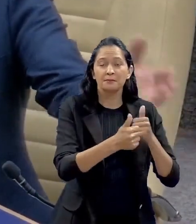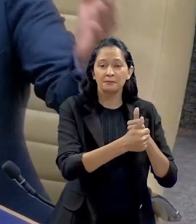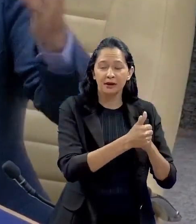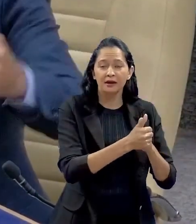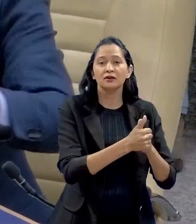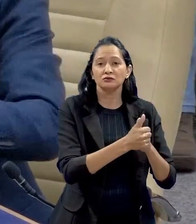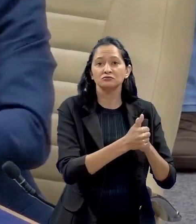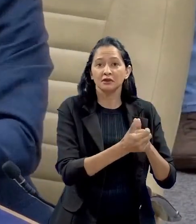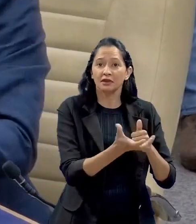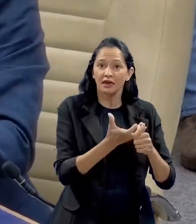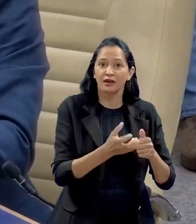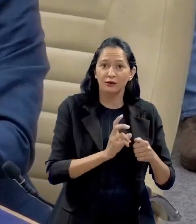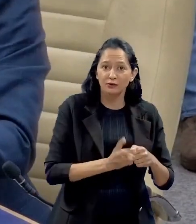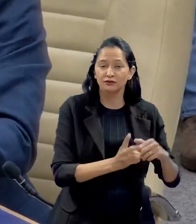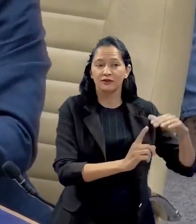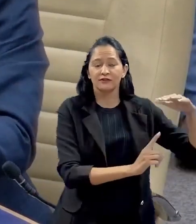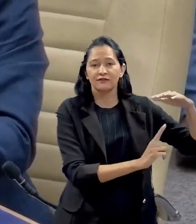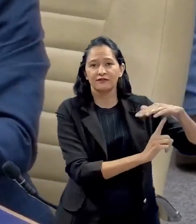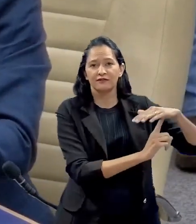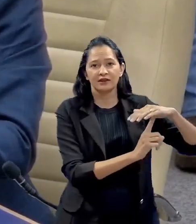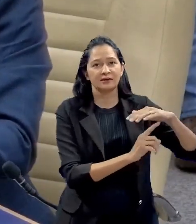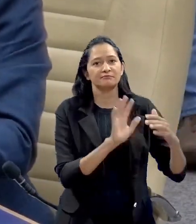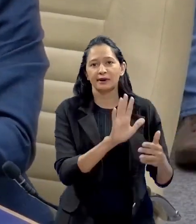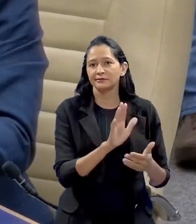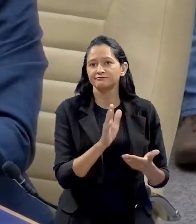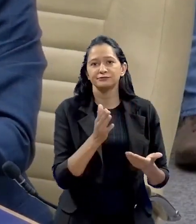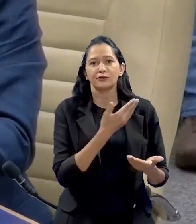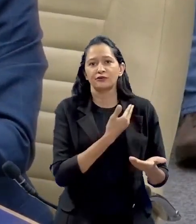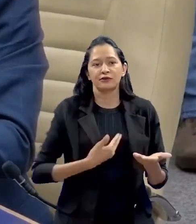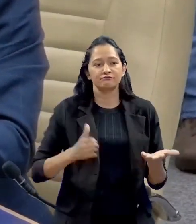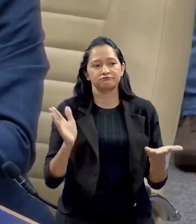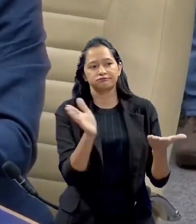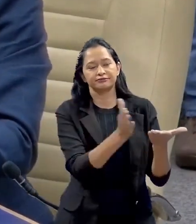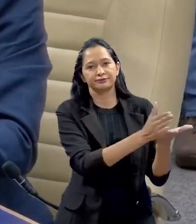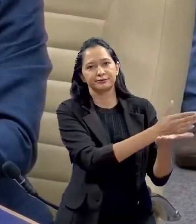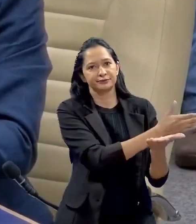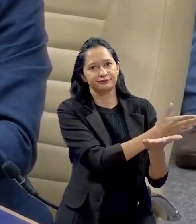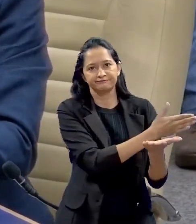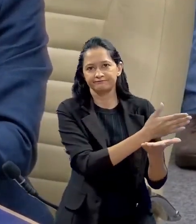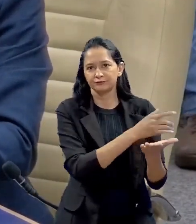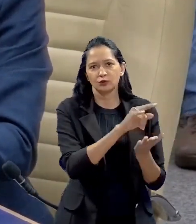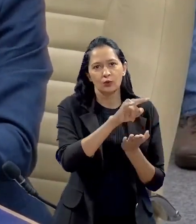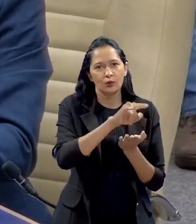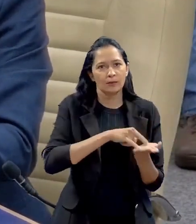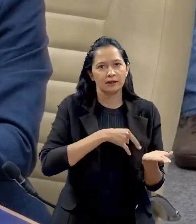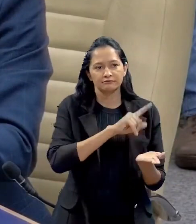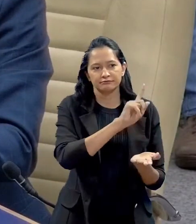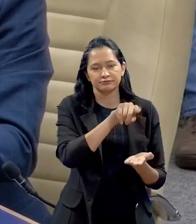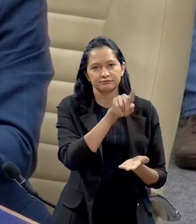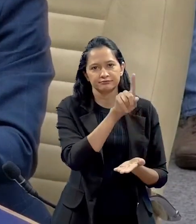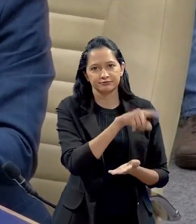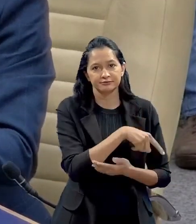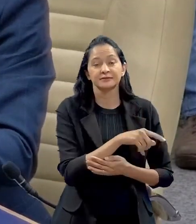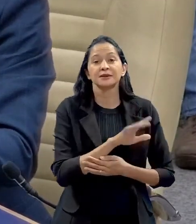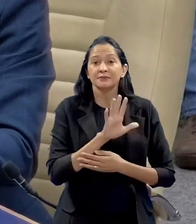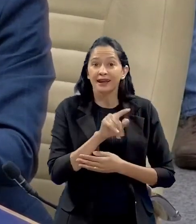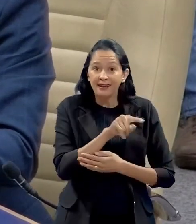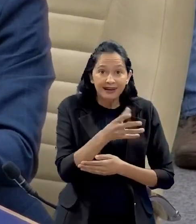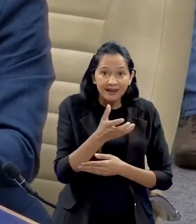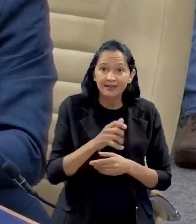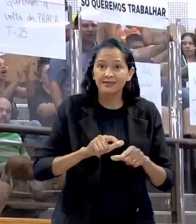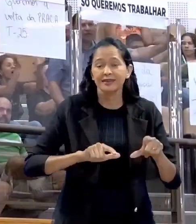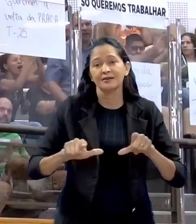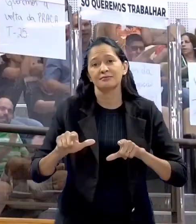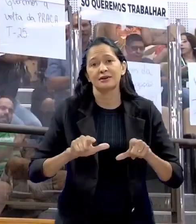delas. Então, eu queria que o poder público, esta casa, olhasse com carinho, porque eles querem só trabalhar, presidente.